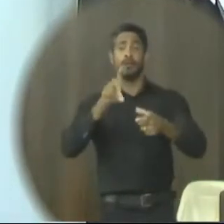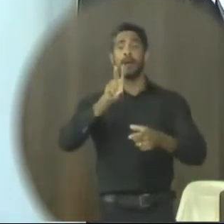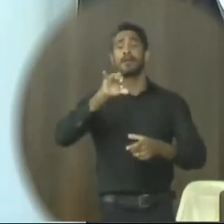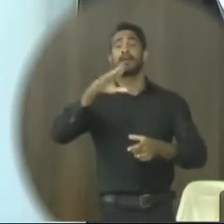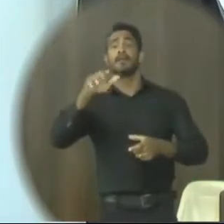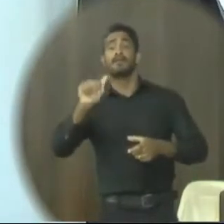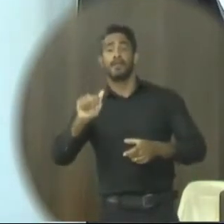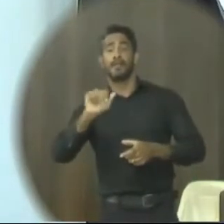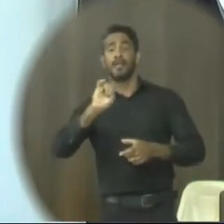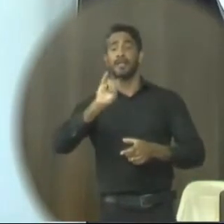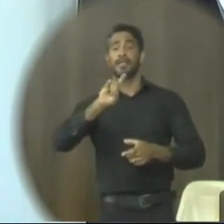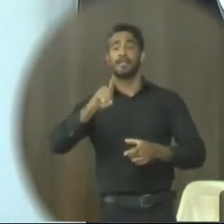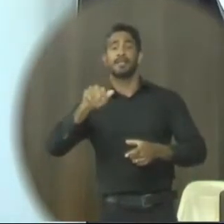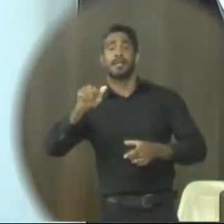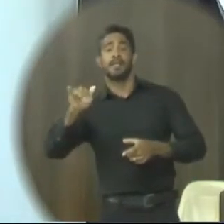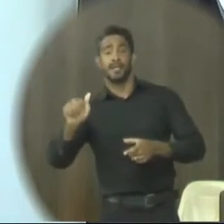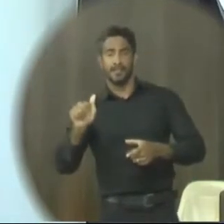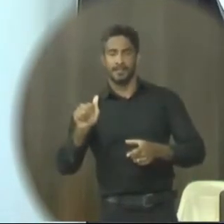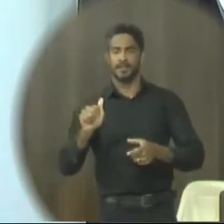Vila Isaías Pereira,